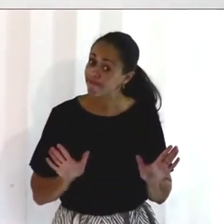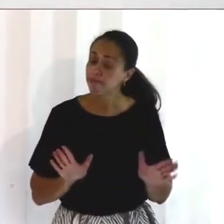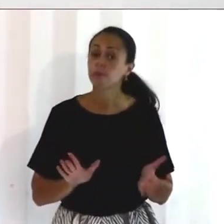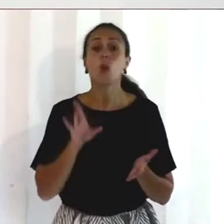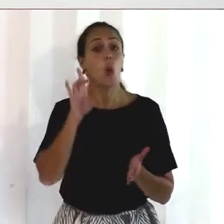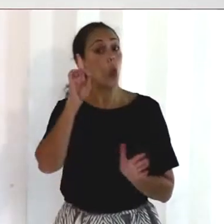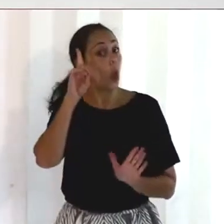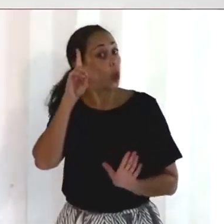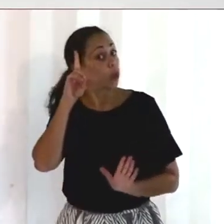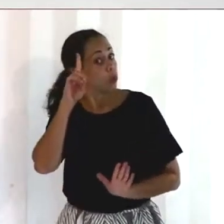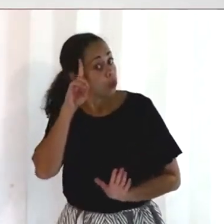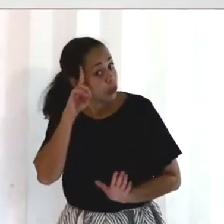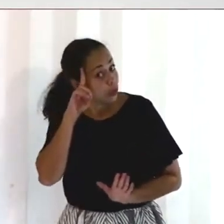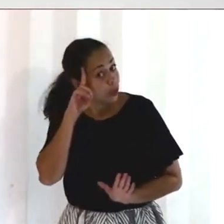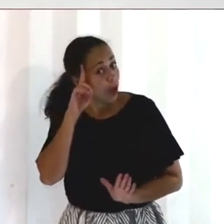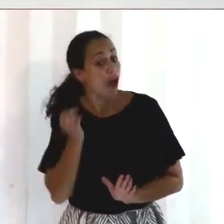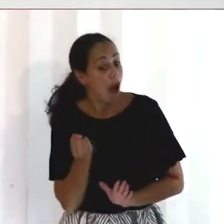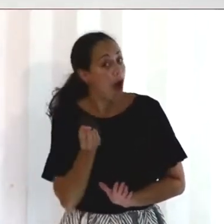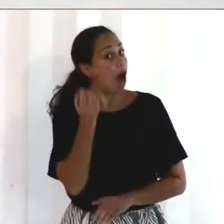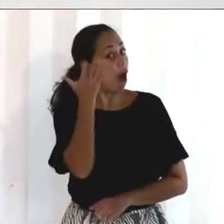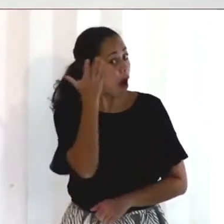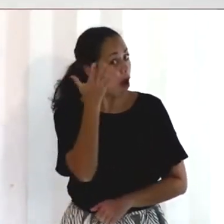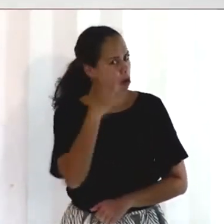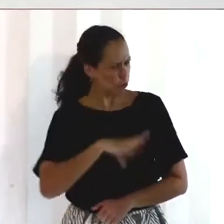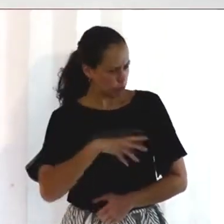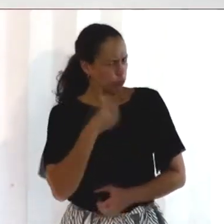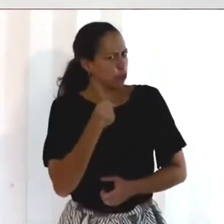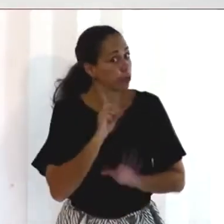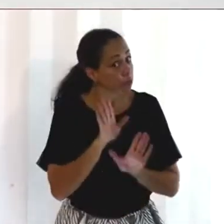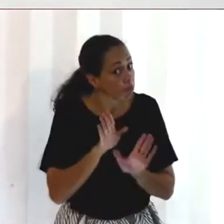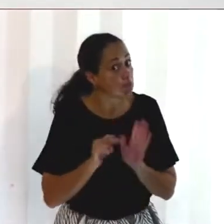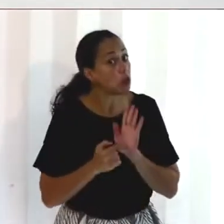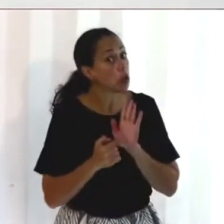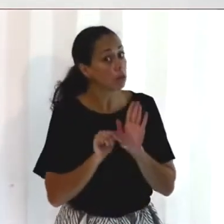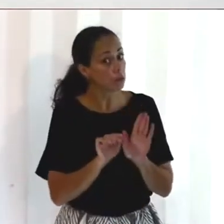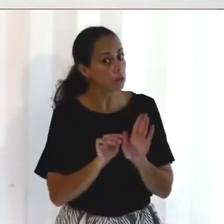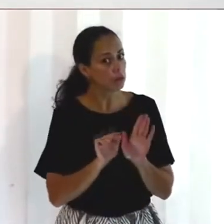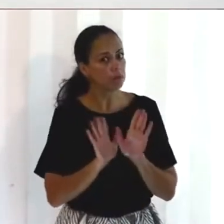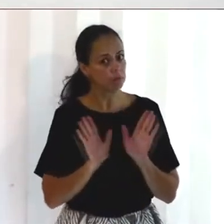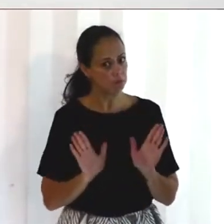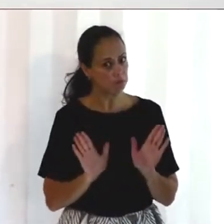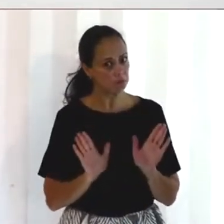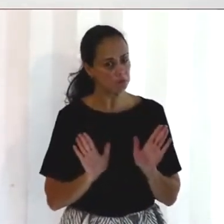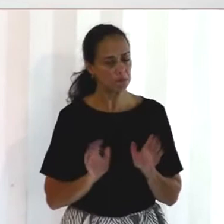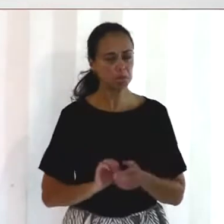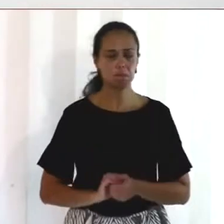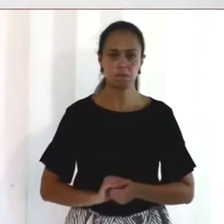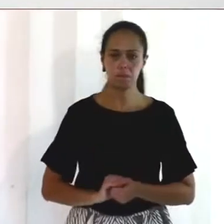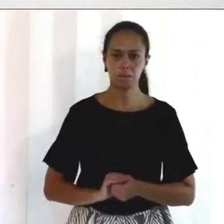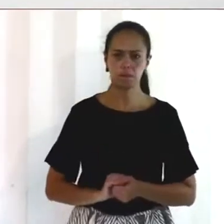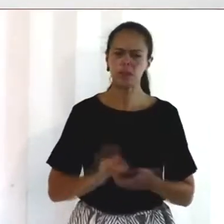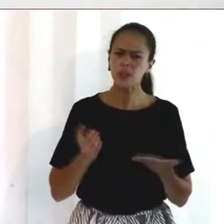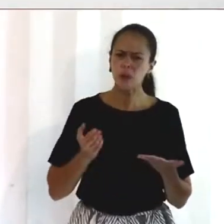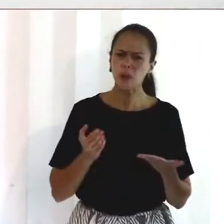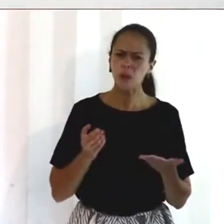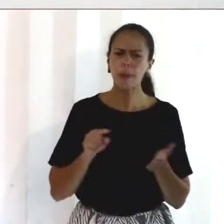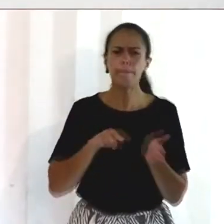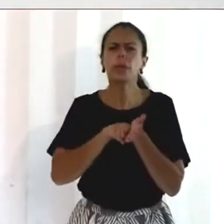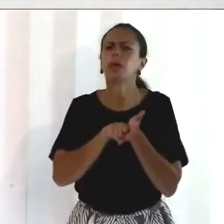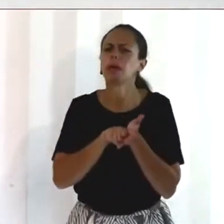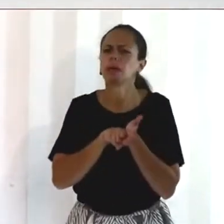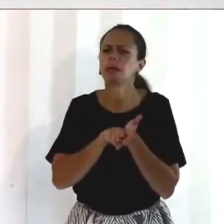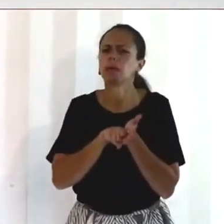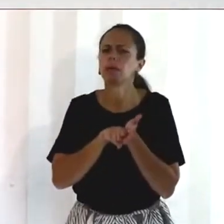provavelmente mais cedo do que mais tarde. Então é isso, quando ser rápido e quando